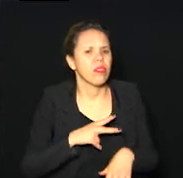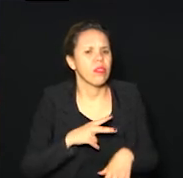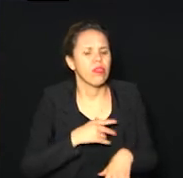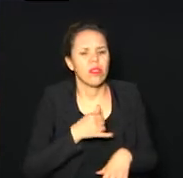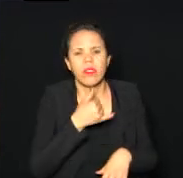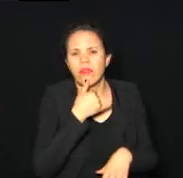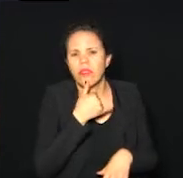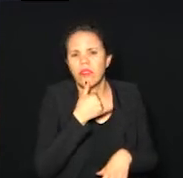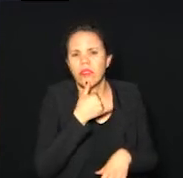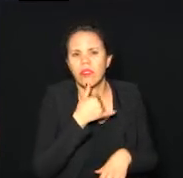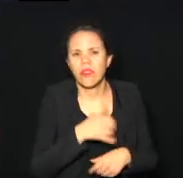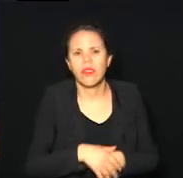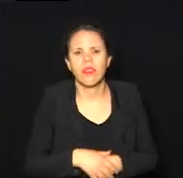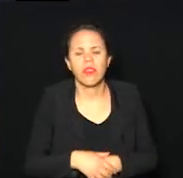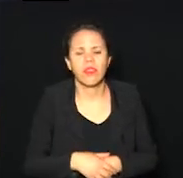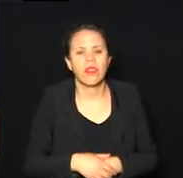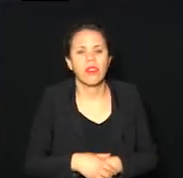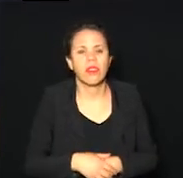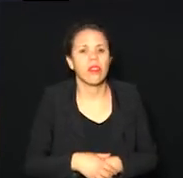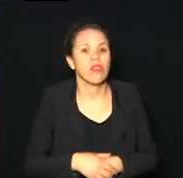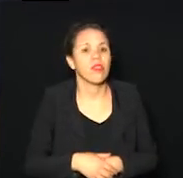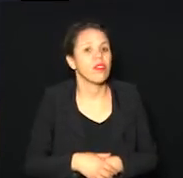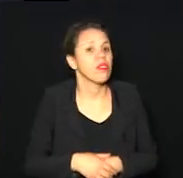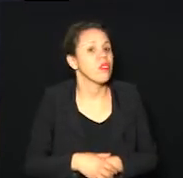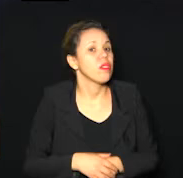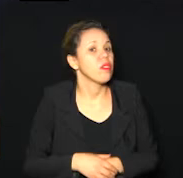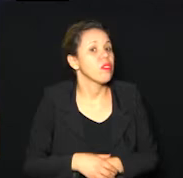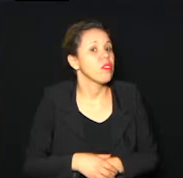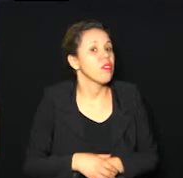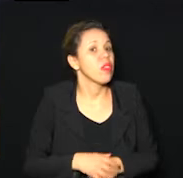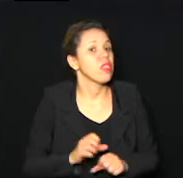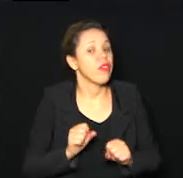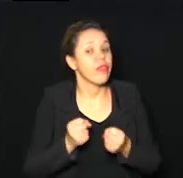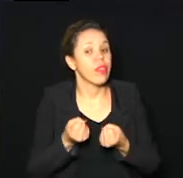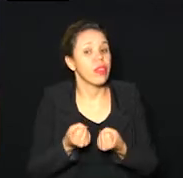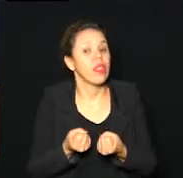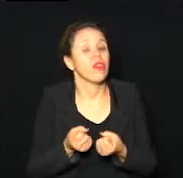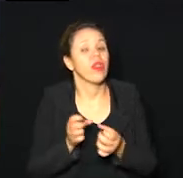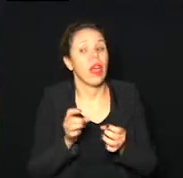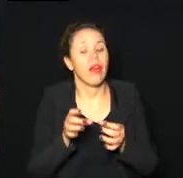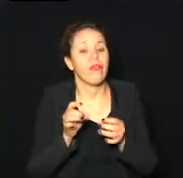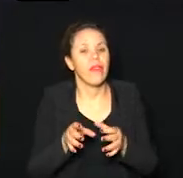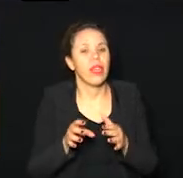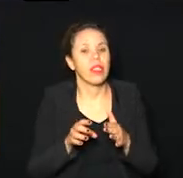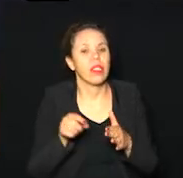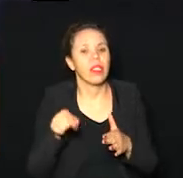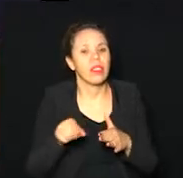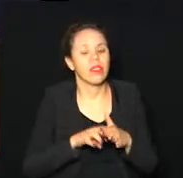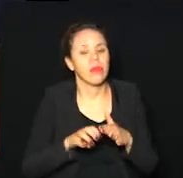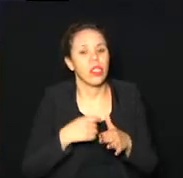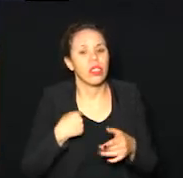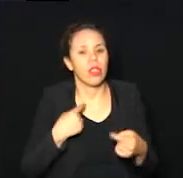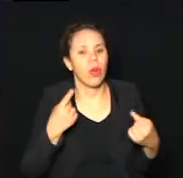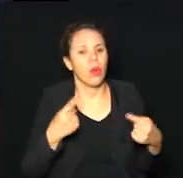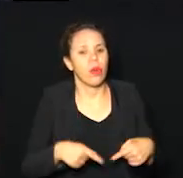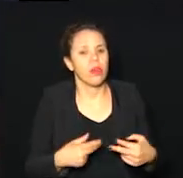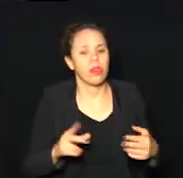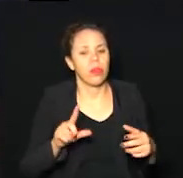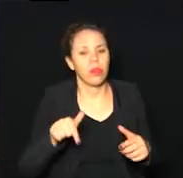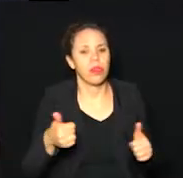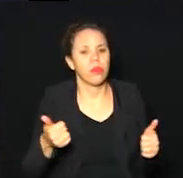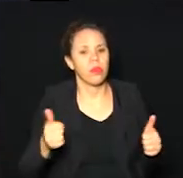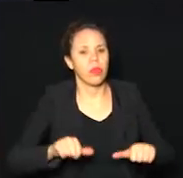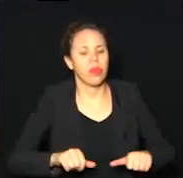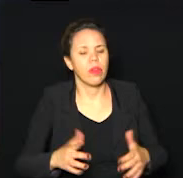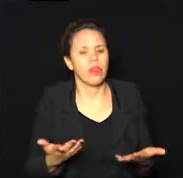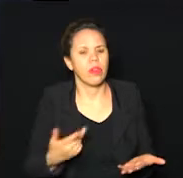ironia, eu acho que daqui a pouco nós estamos defendendo não a privatização da IBSER. Então, quer dizer, e nós somos contra algo que de repente pode ser pior. Eu